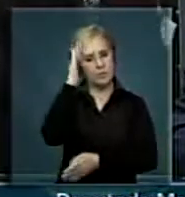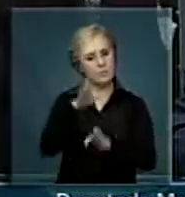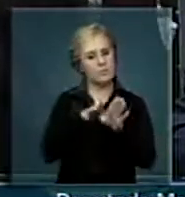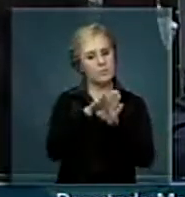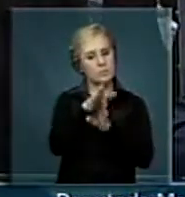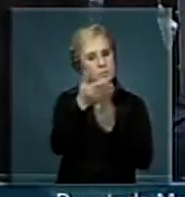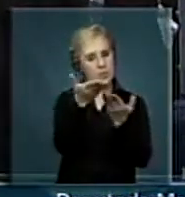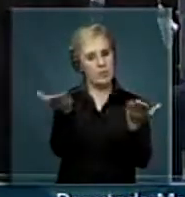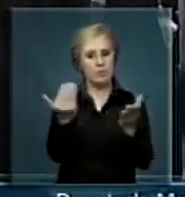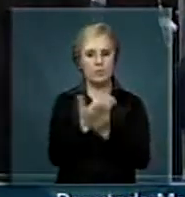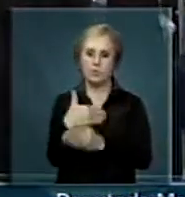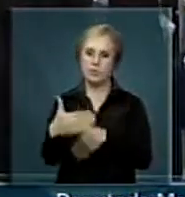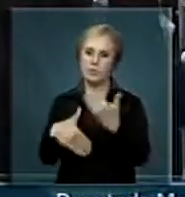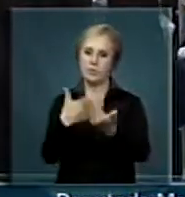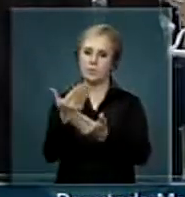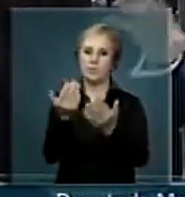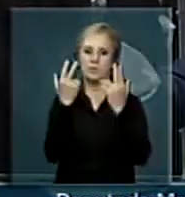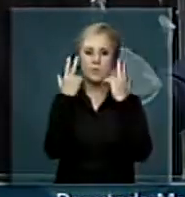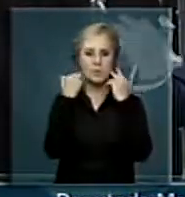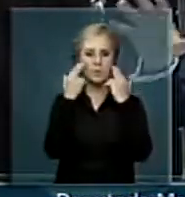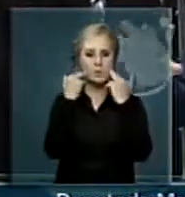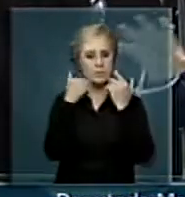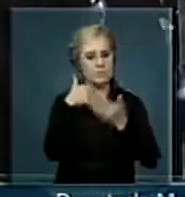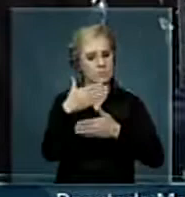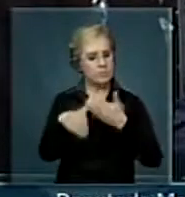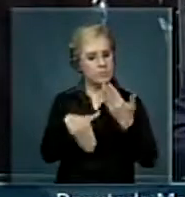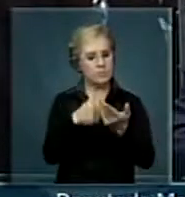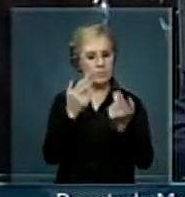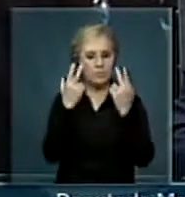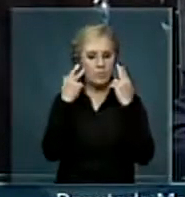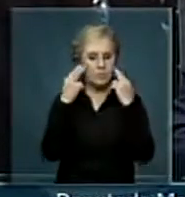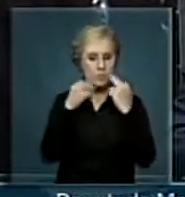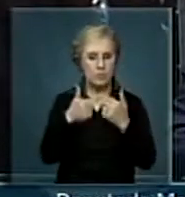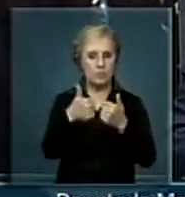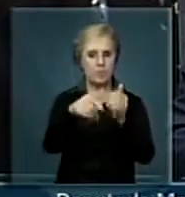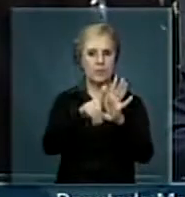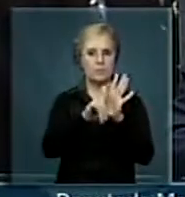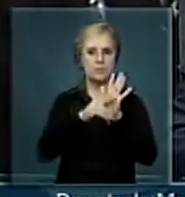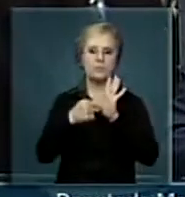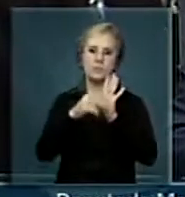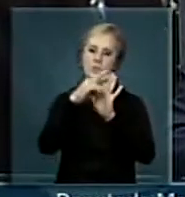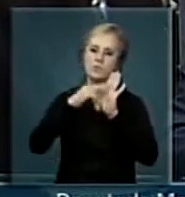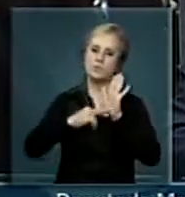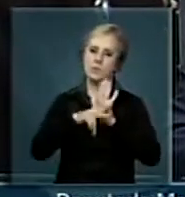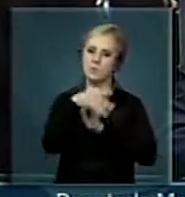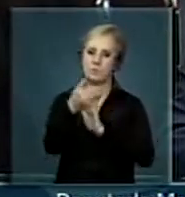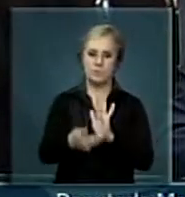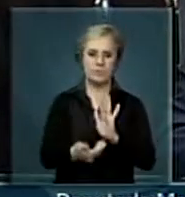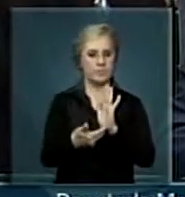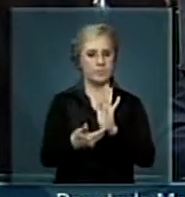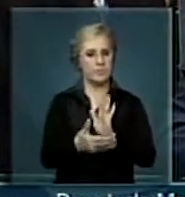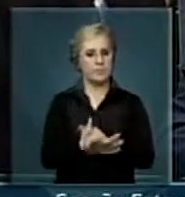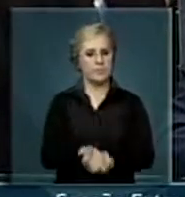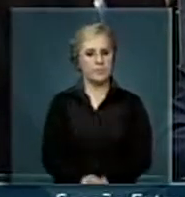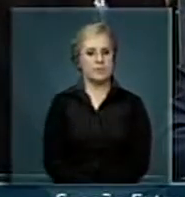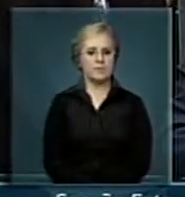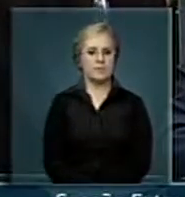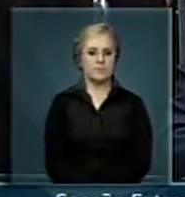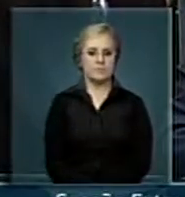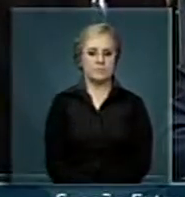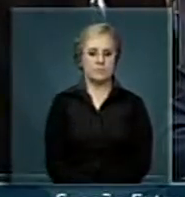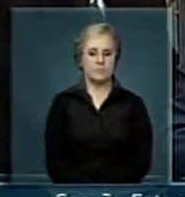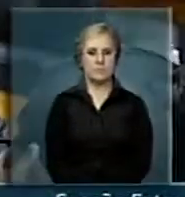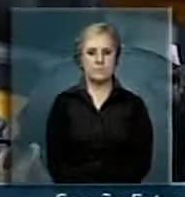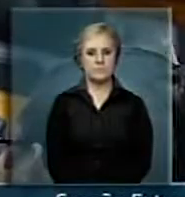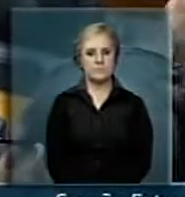condução deste processo nos devidos trâmites legais e regimentais dentro da Câmara dos Deputados. Senhor presidente, eu quero